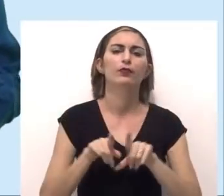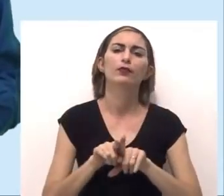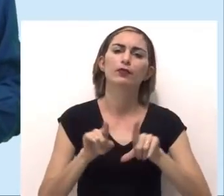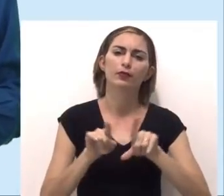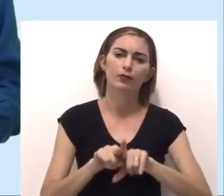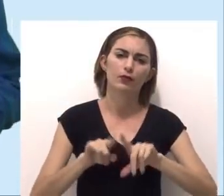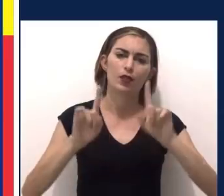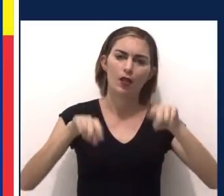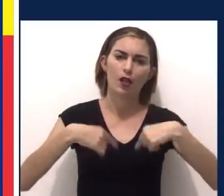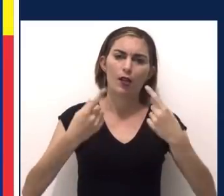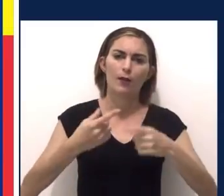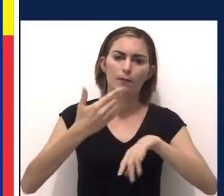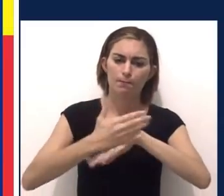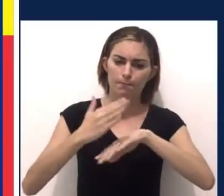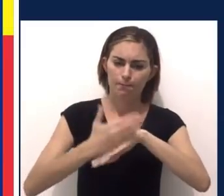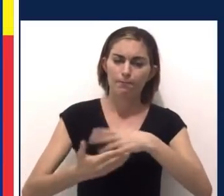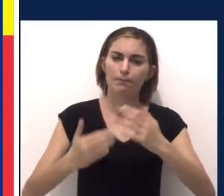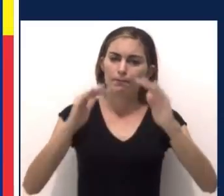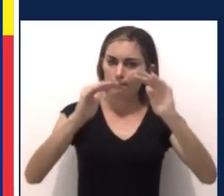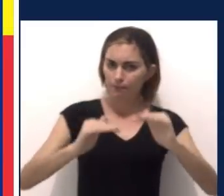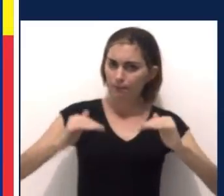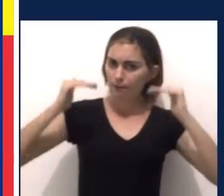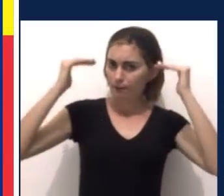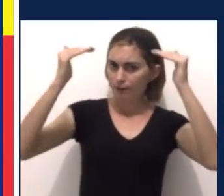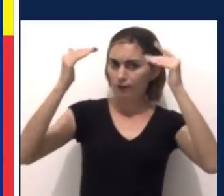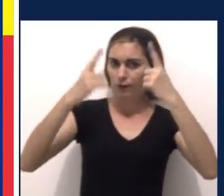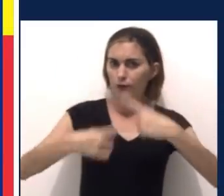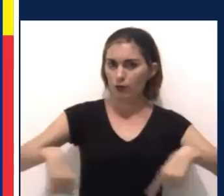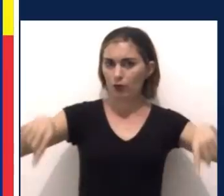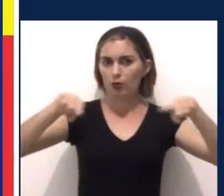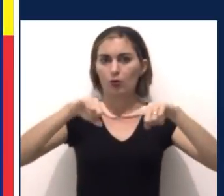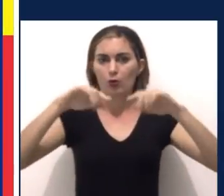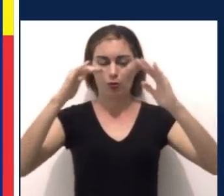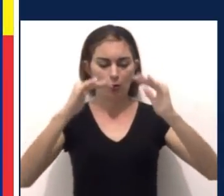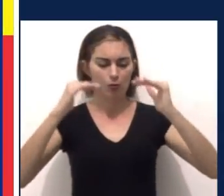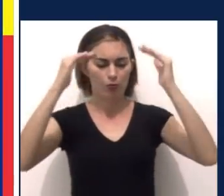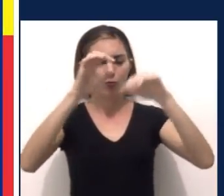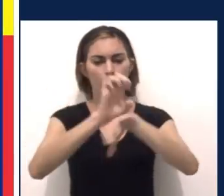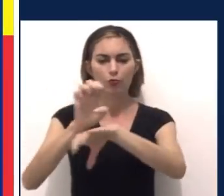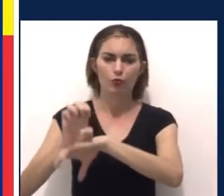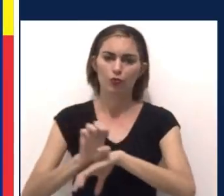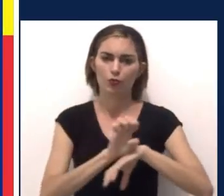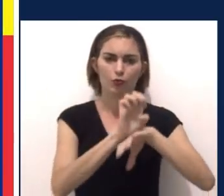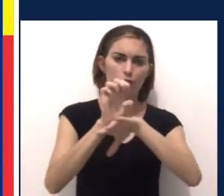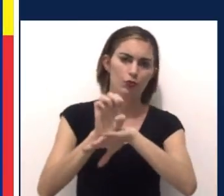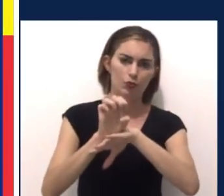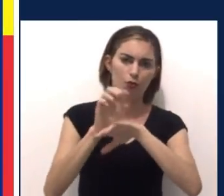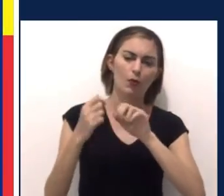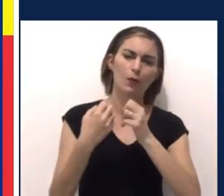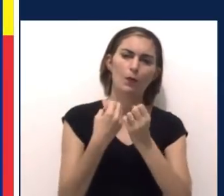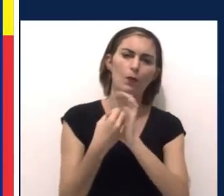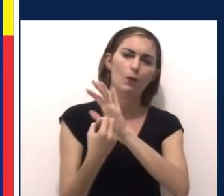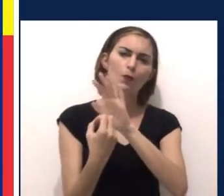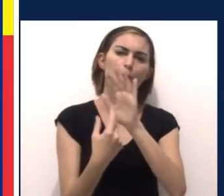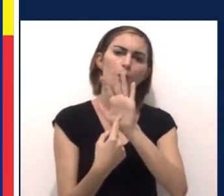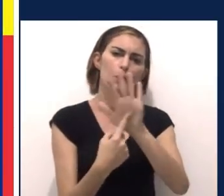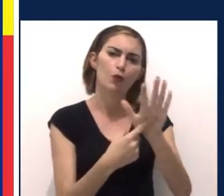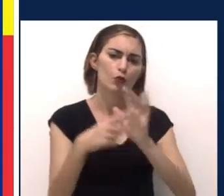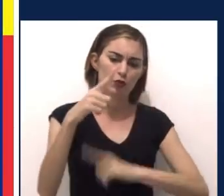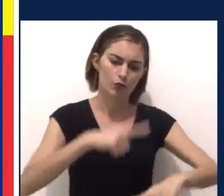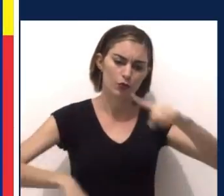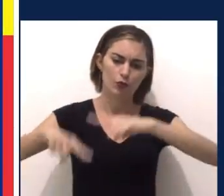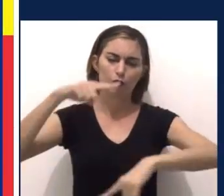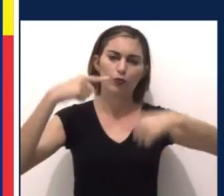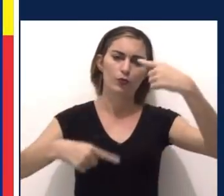do absolutismo, é o exercício da soberania. A noção de soberania do Estado, que expressava o domínio